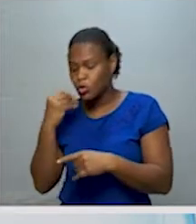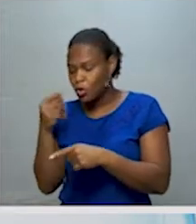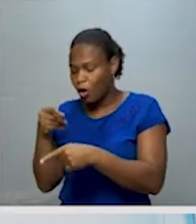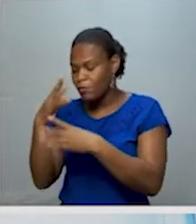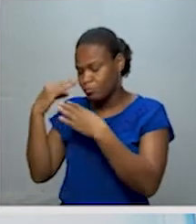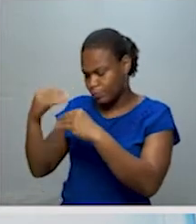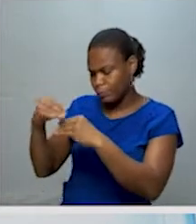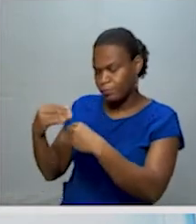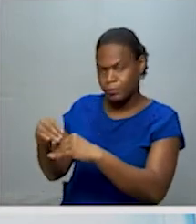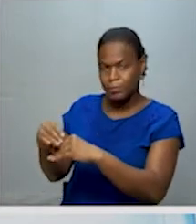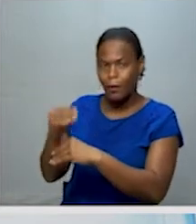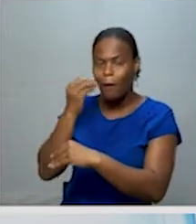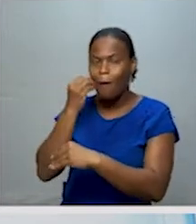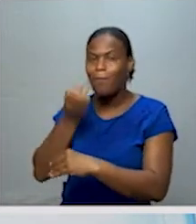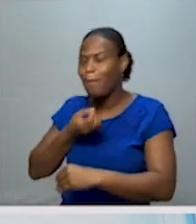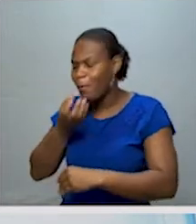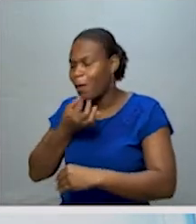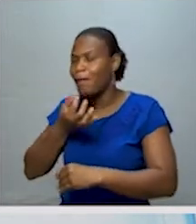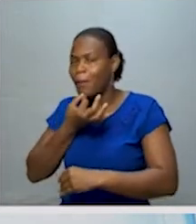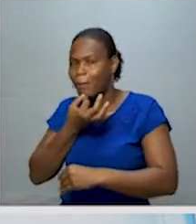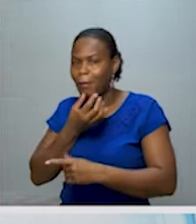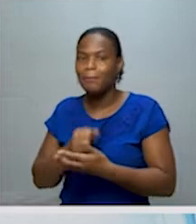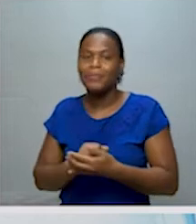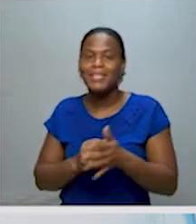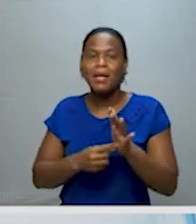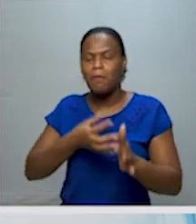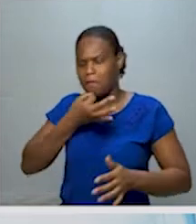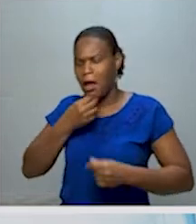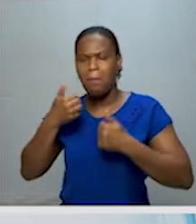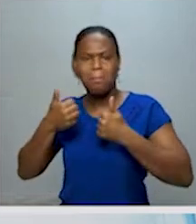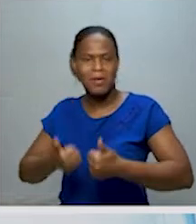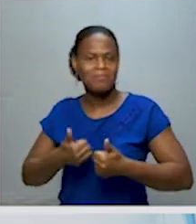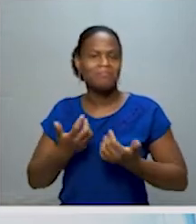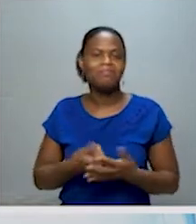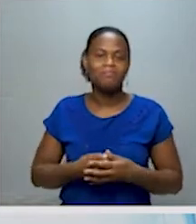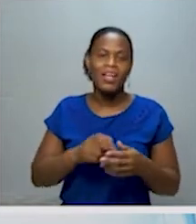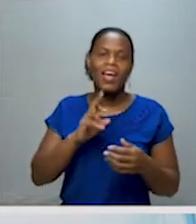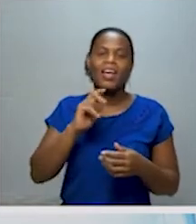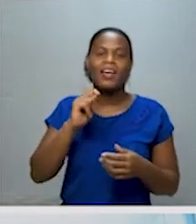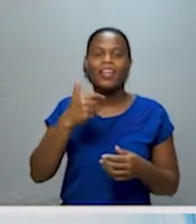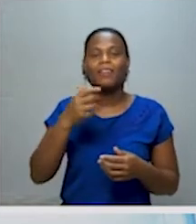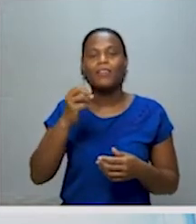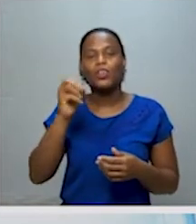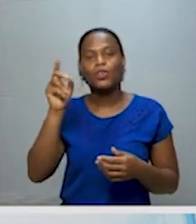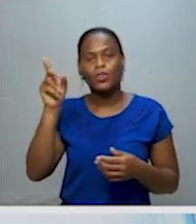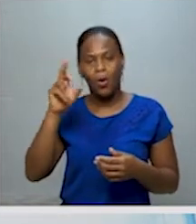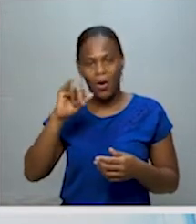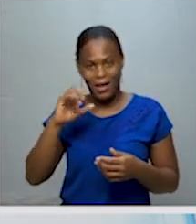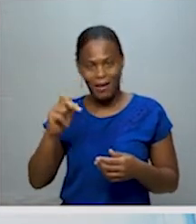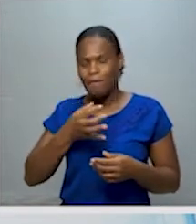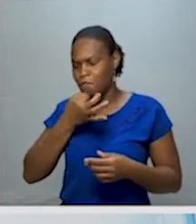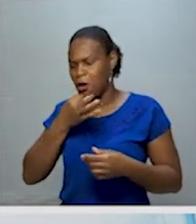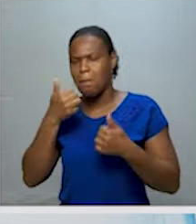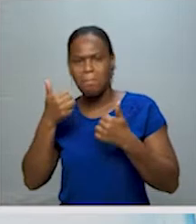jovens a questão da argumentação, ou seja, a retórica, bem falar, bem explicar as coisas. Ou